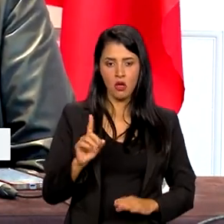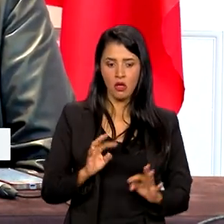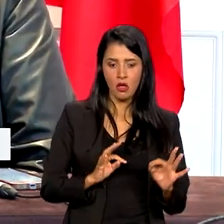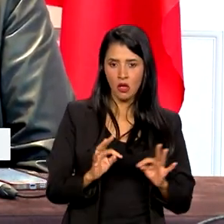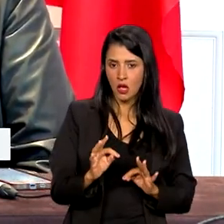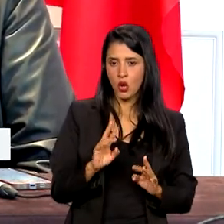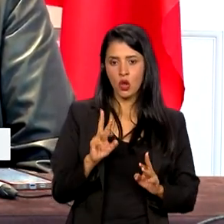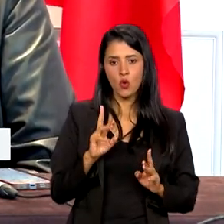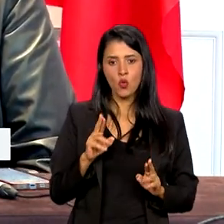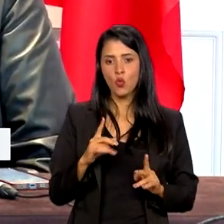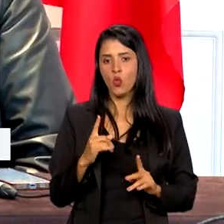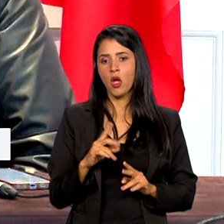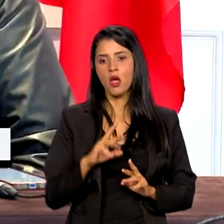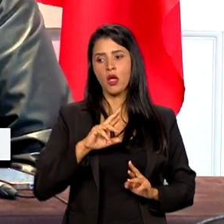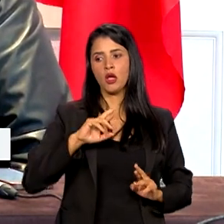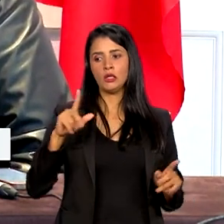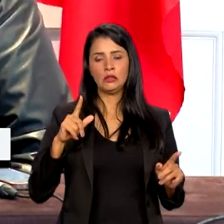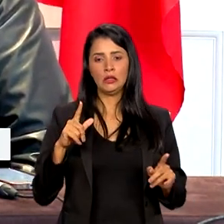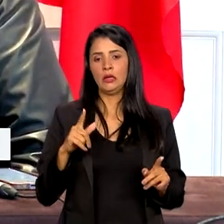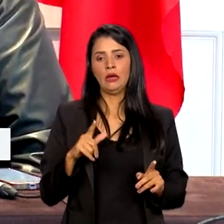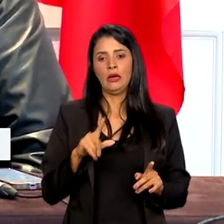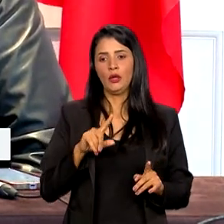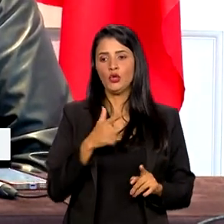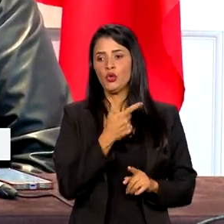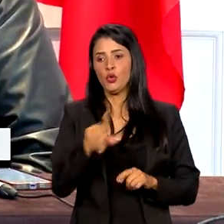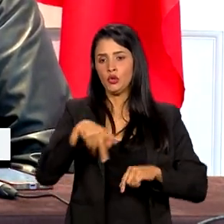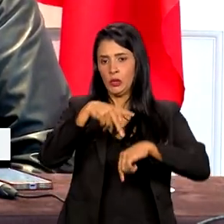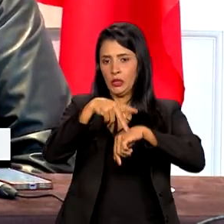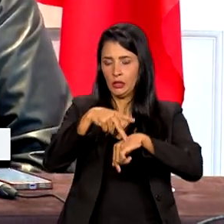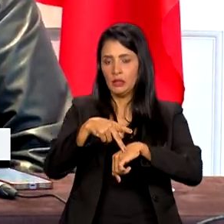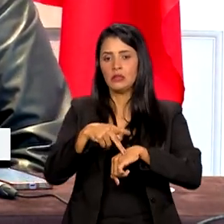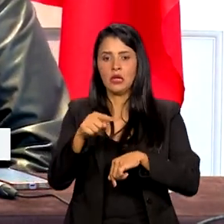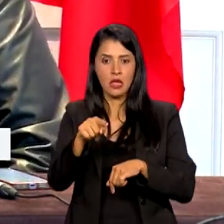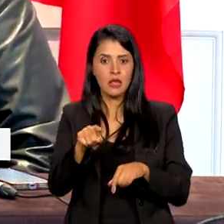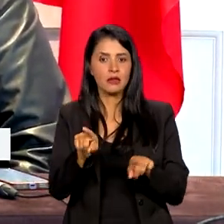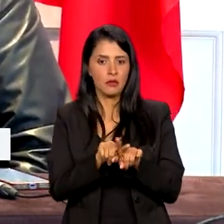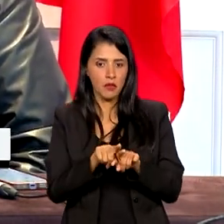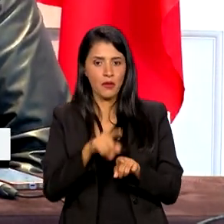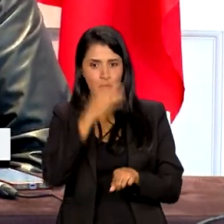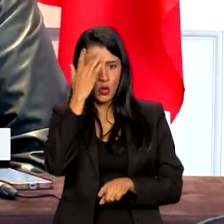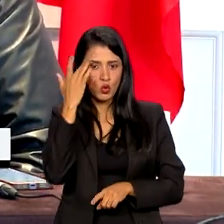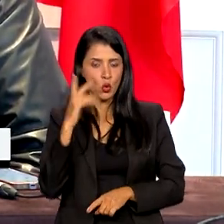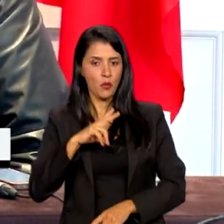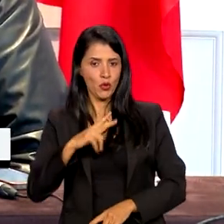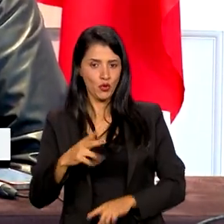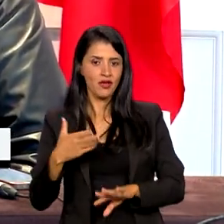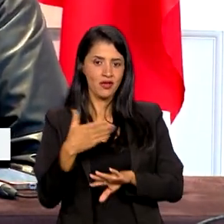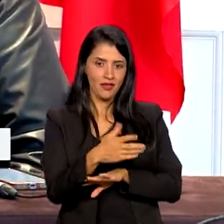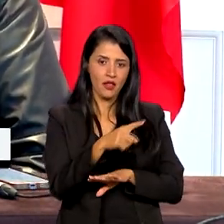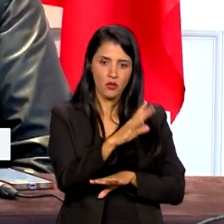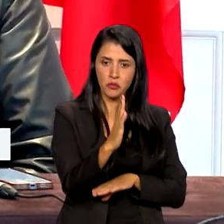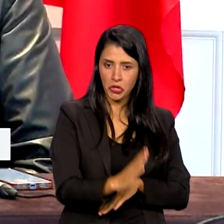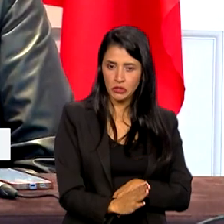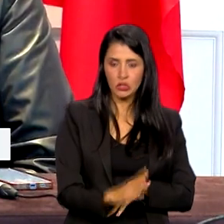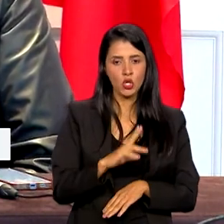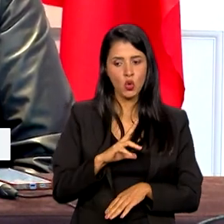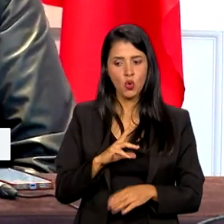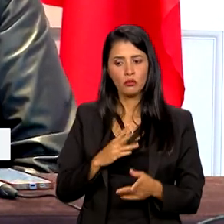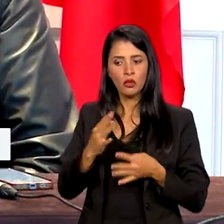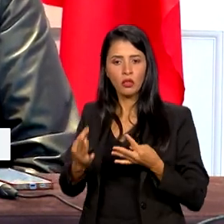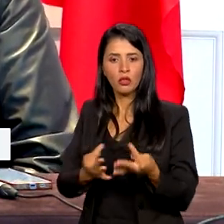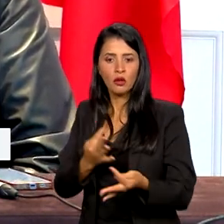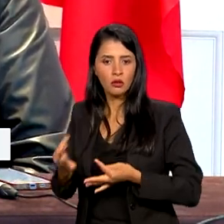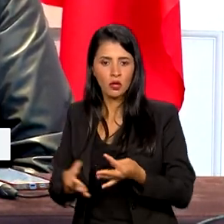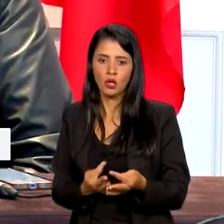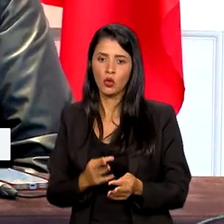como estrangeiros, nem os portugueses que estiverem ou que forem para o Brasil não serão tratados